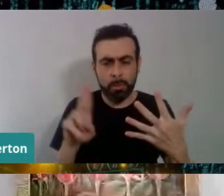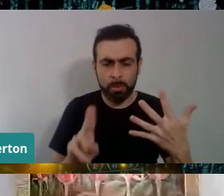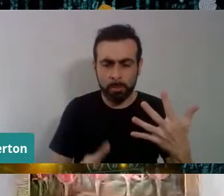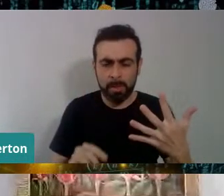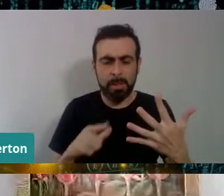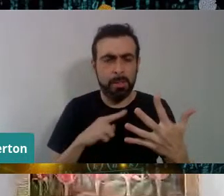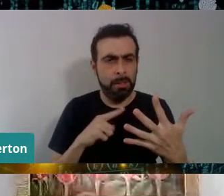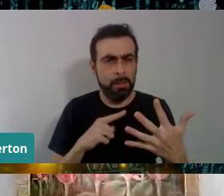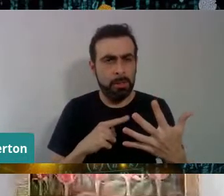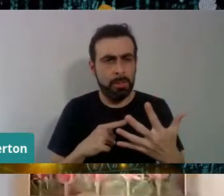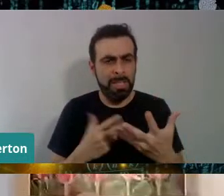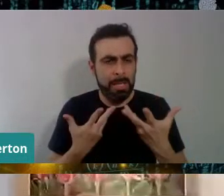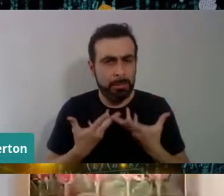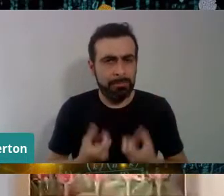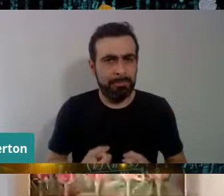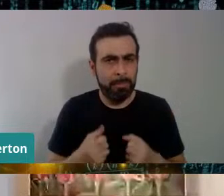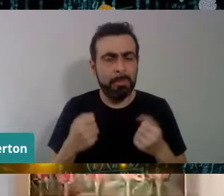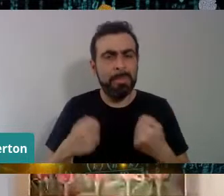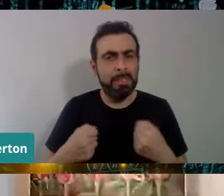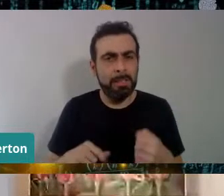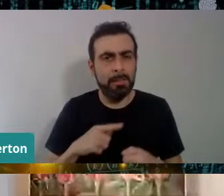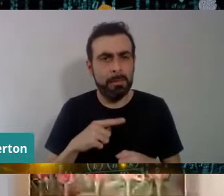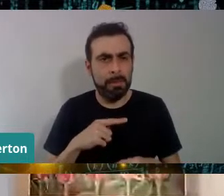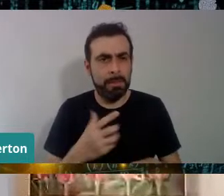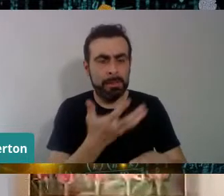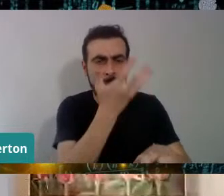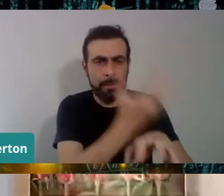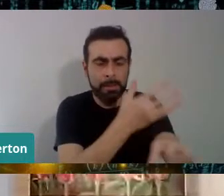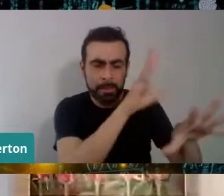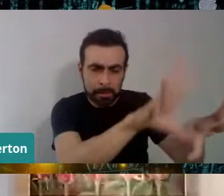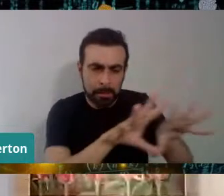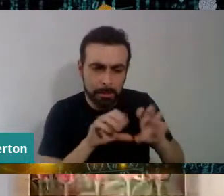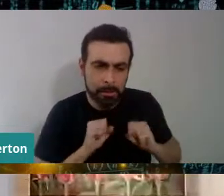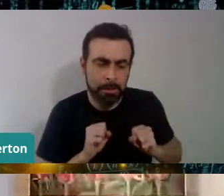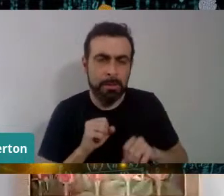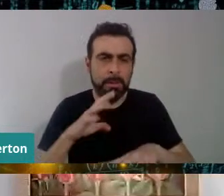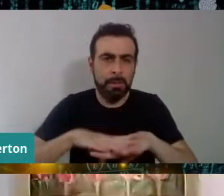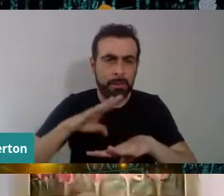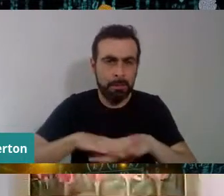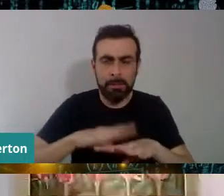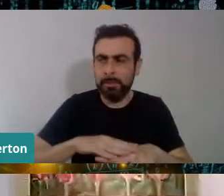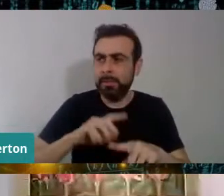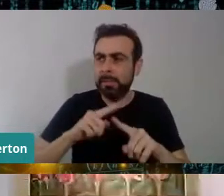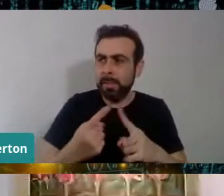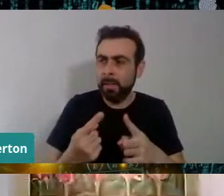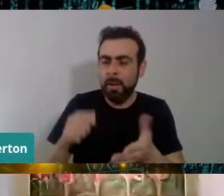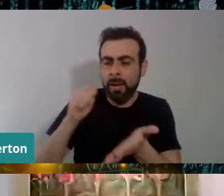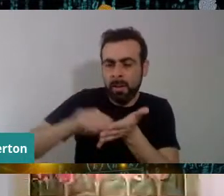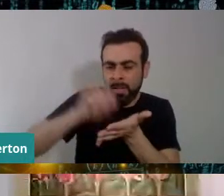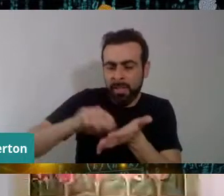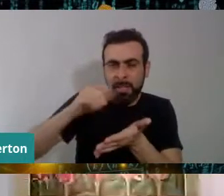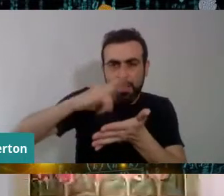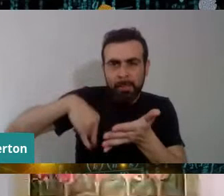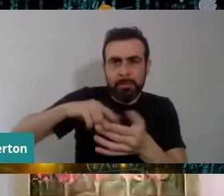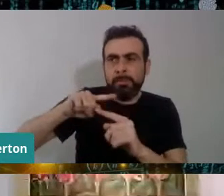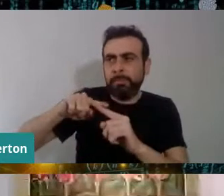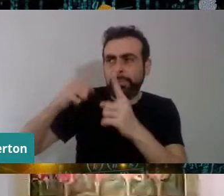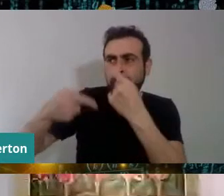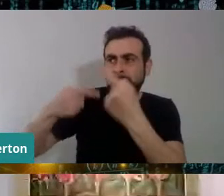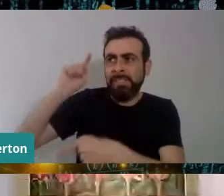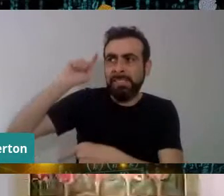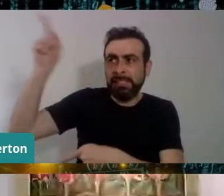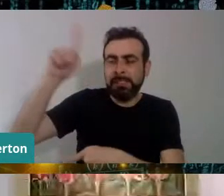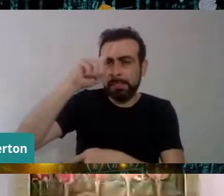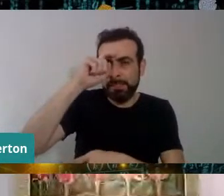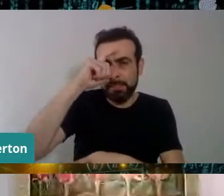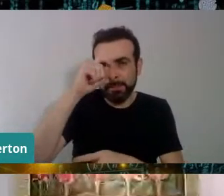que assumir as aulas do Guido. E nós fizemos a ata dentro do hospital e dividimos as aulas e